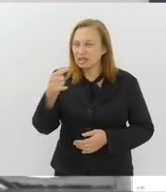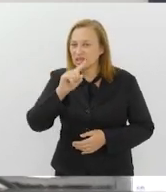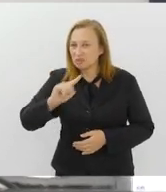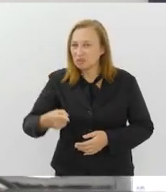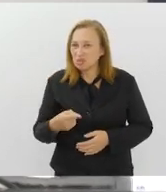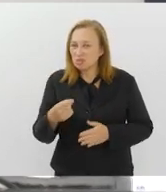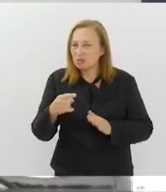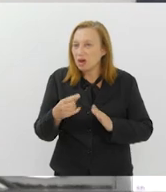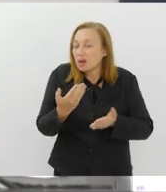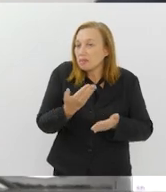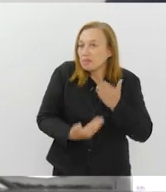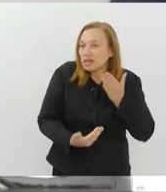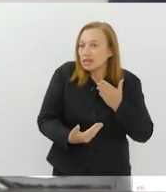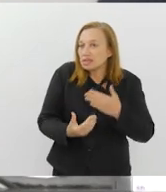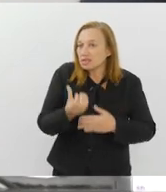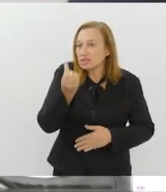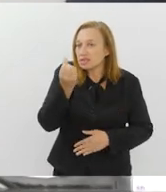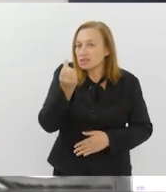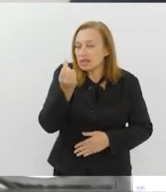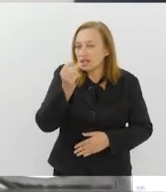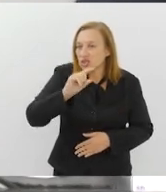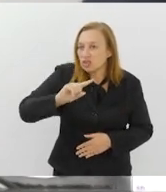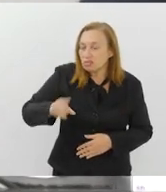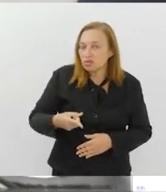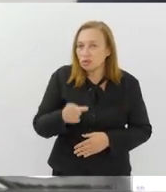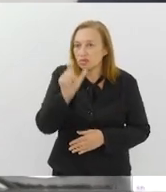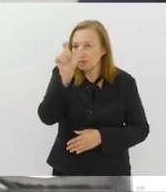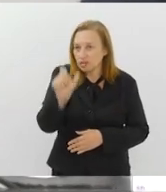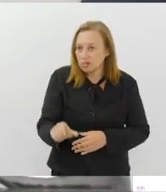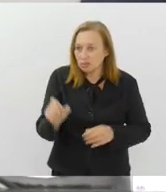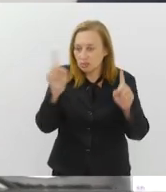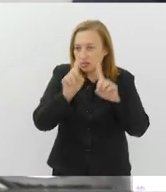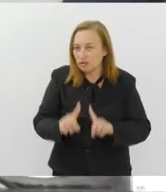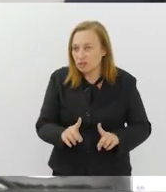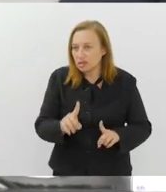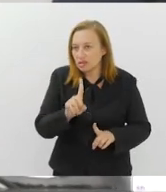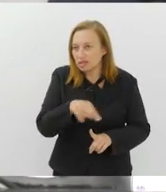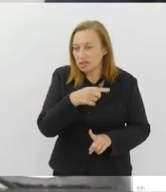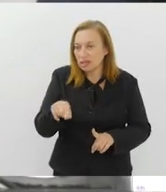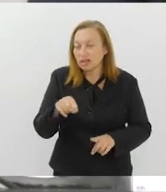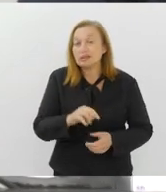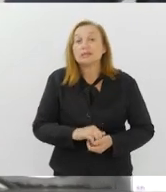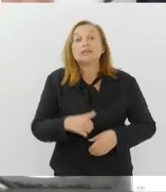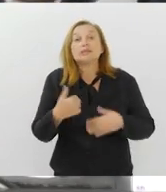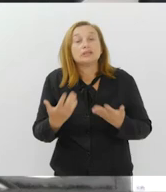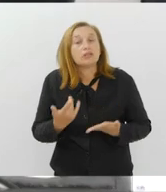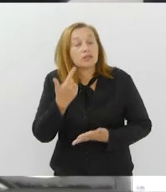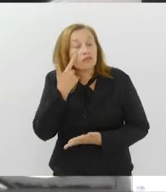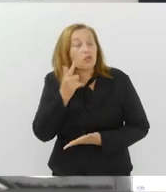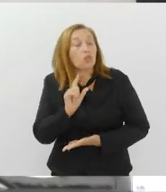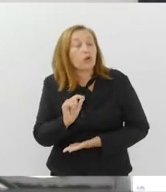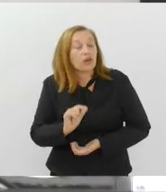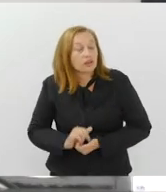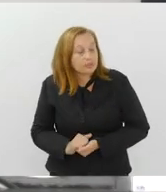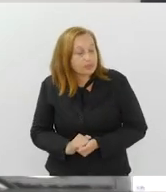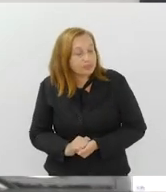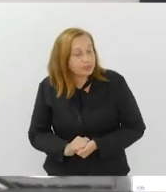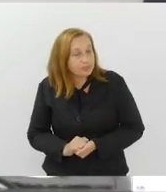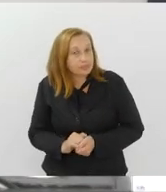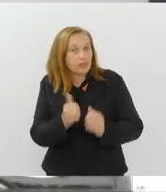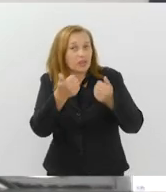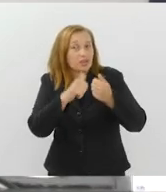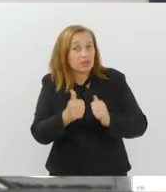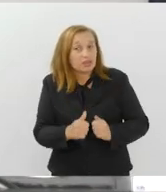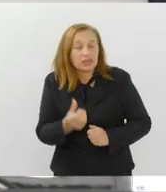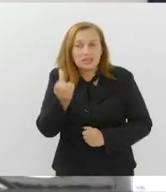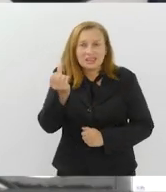Uma queda de quase 6 mil pessoas com deficiências que foram cortadas. Então, você vai analisando. Foram cortadas aqui